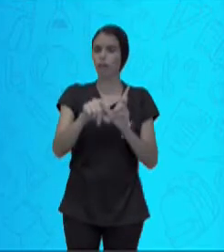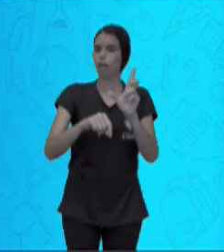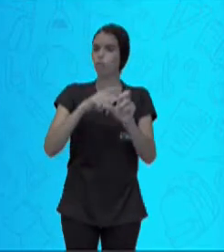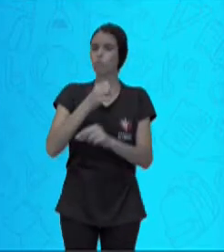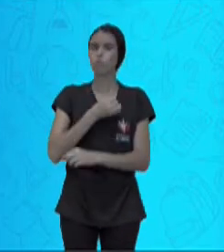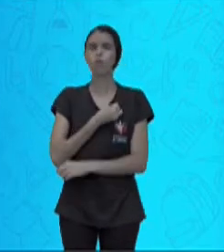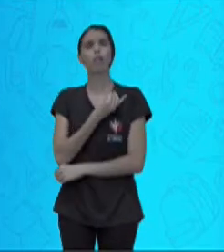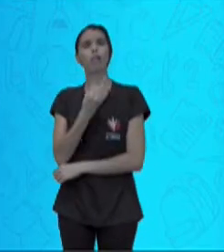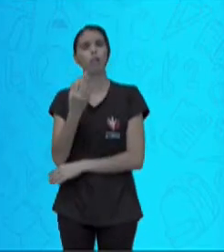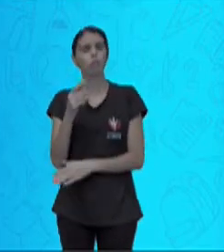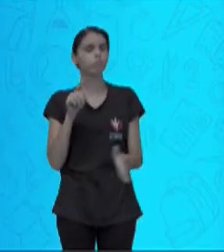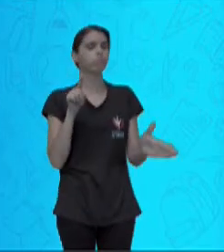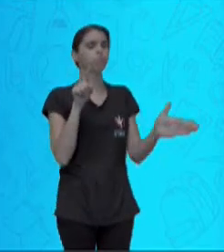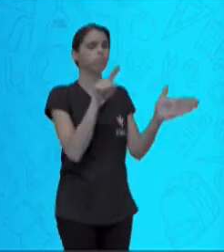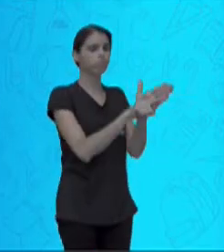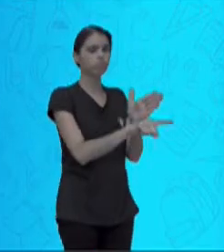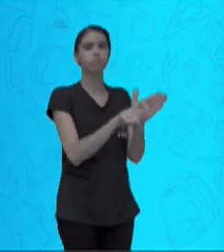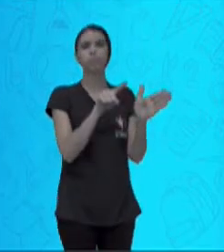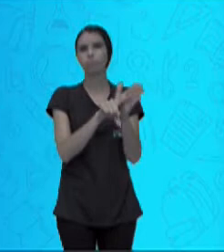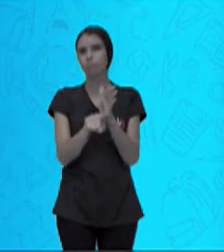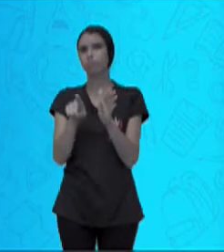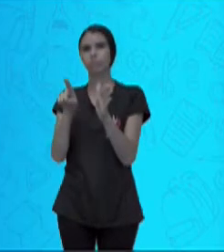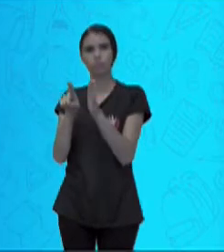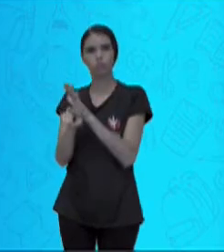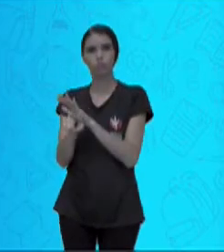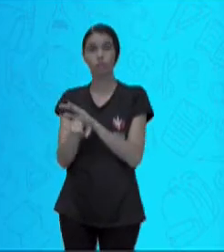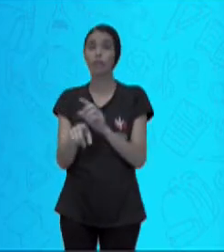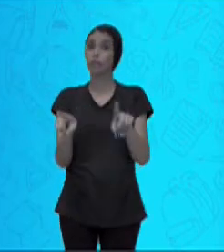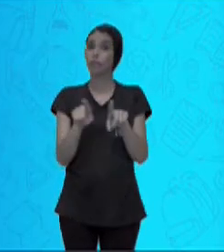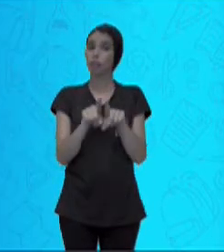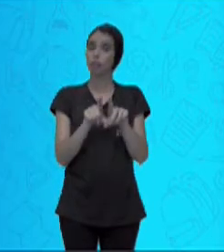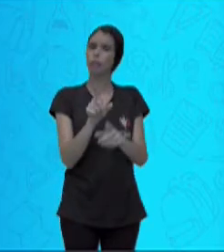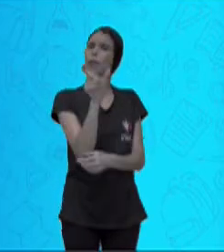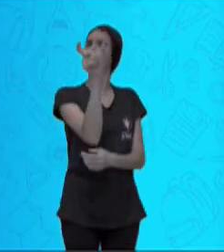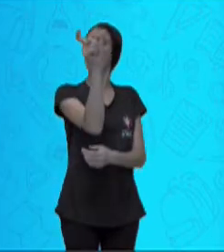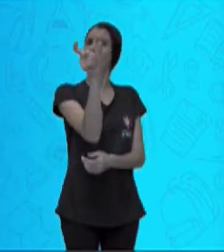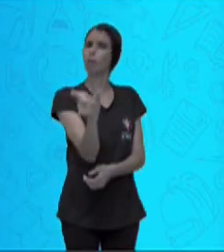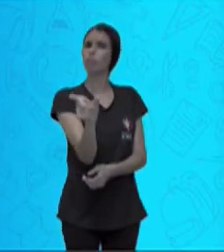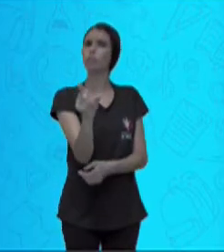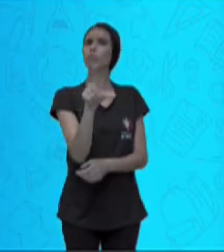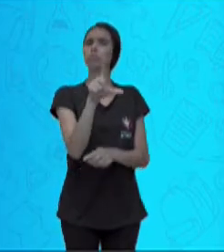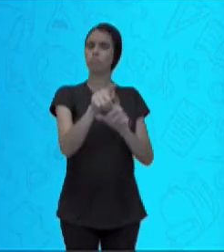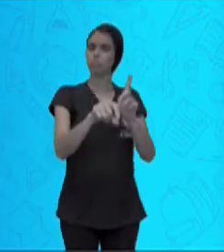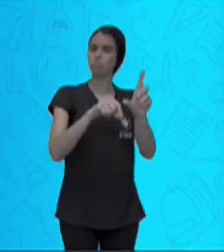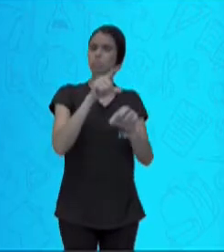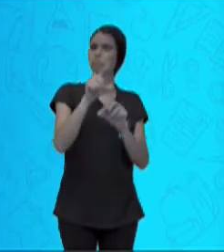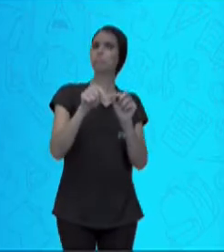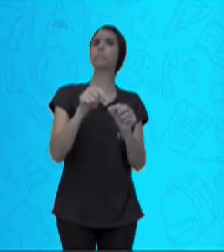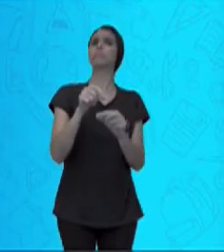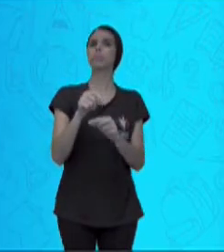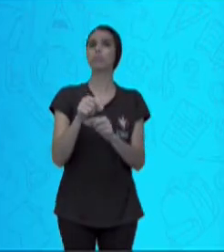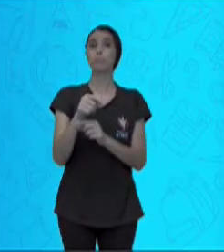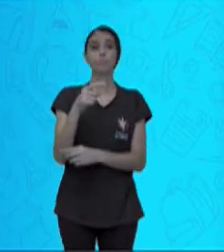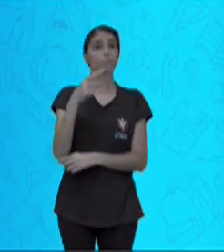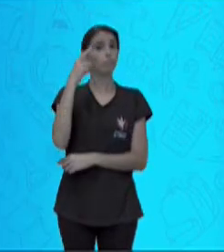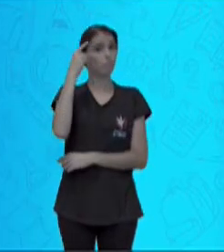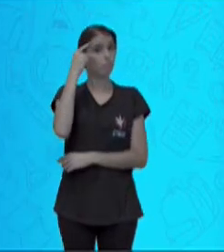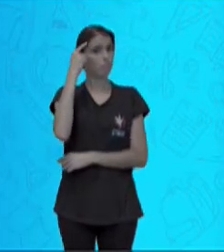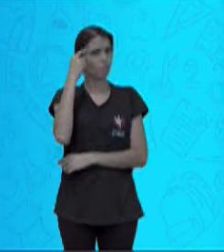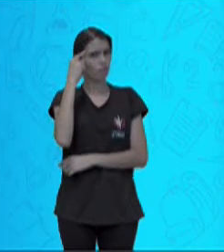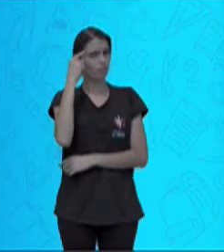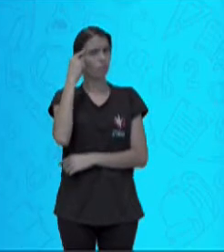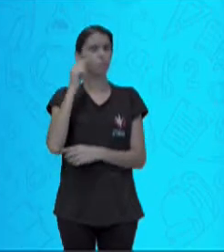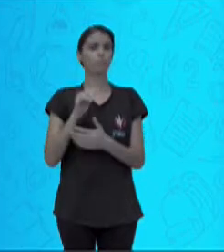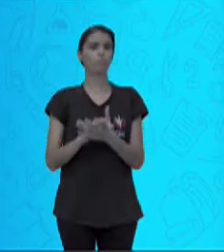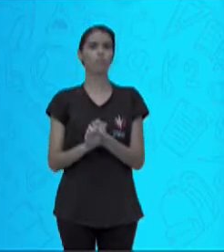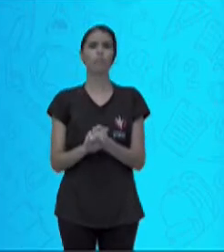algumas perguntas. Quem você pretende entrevistar? Pense primeiro. A